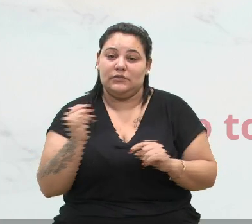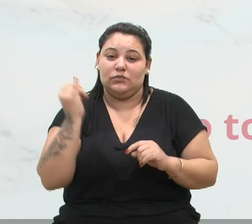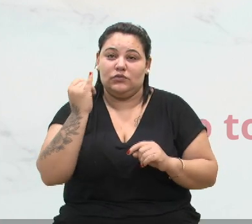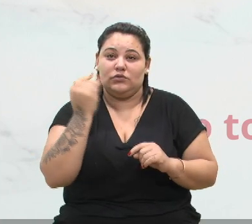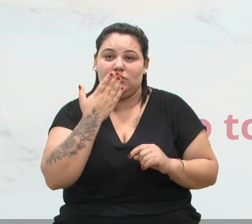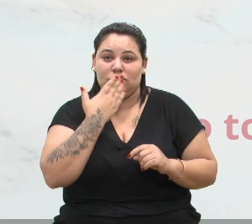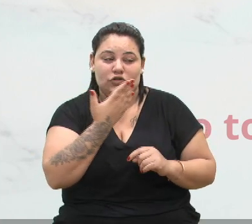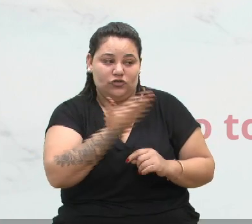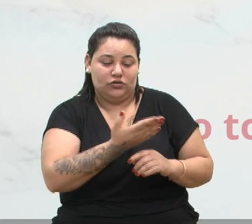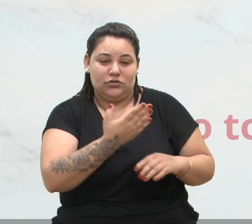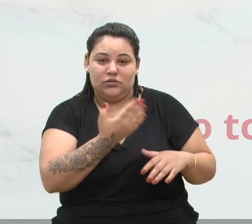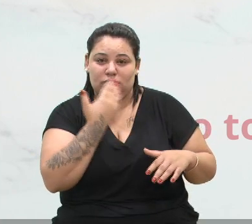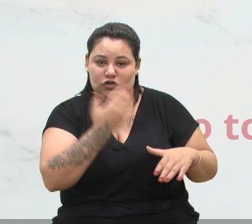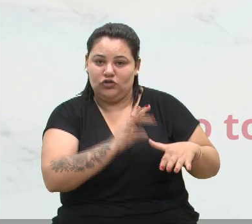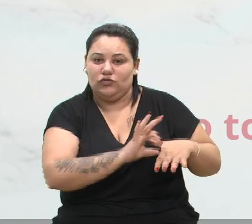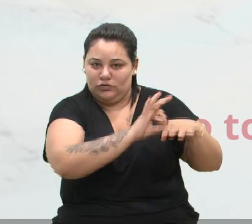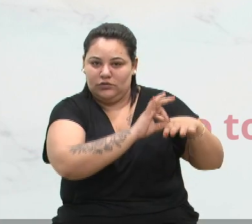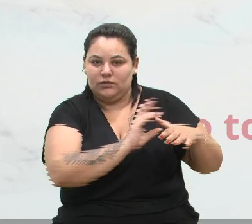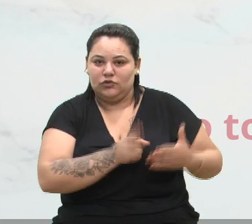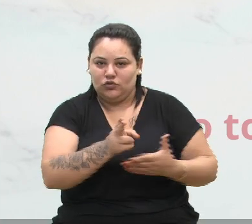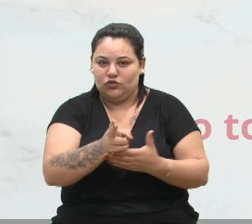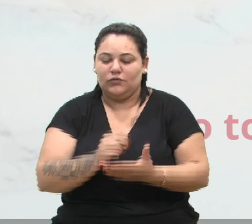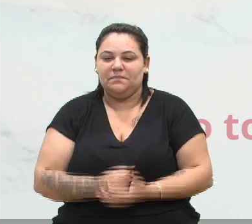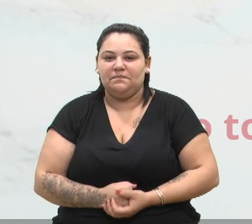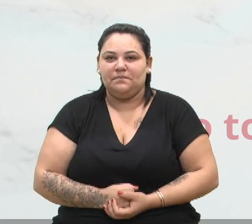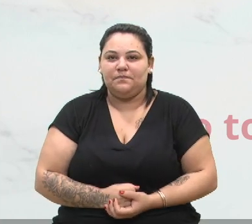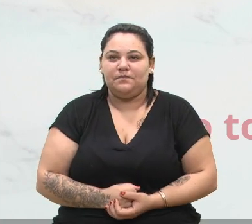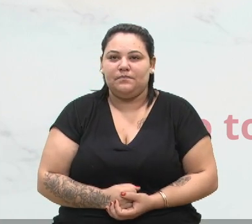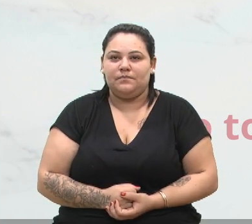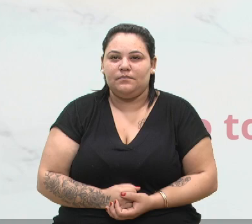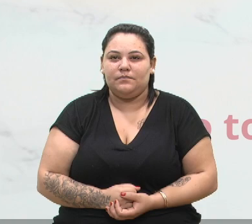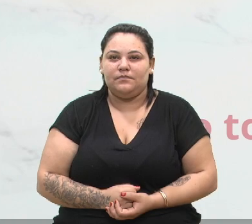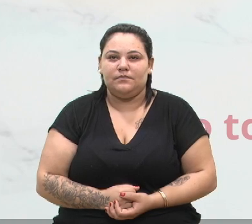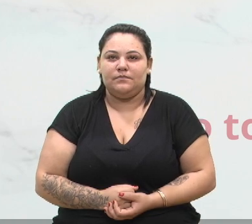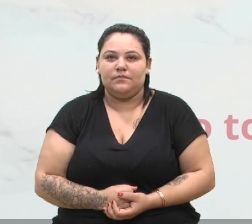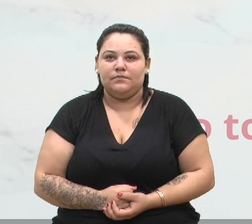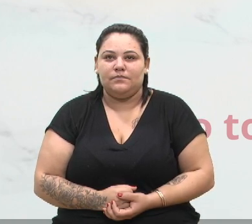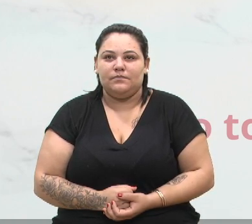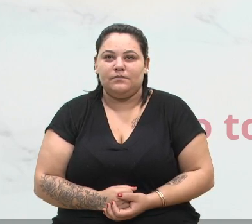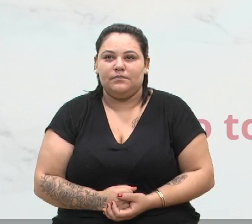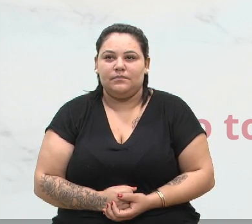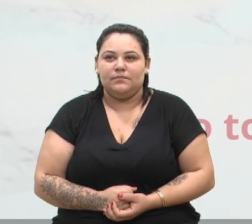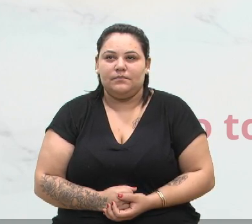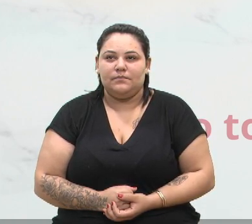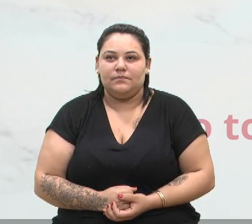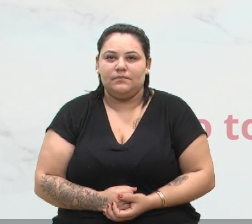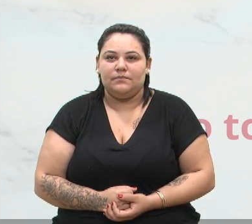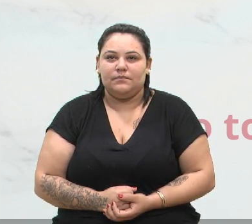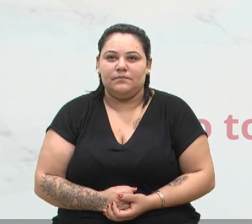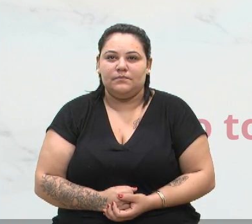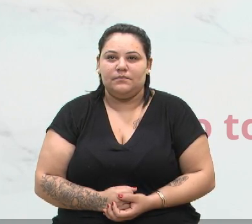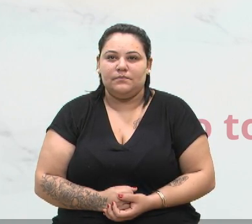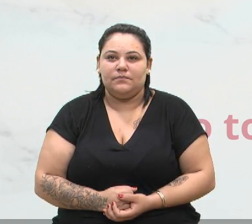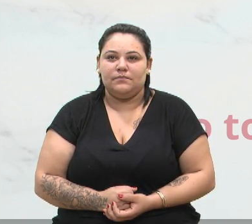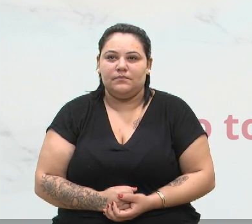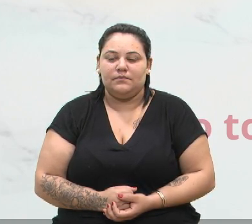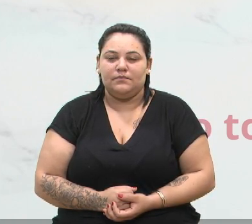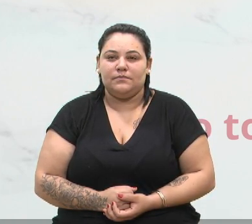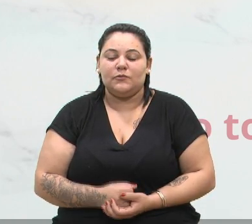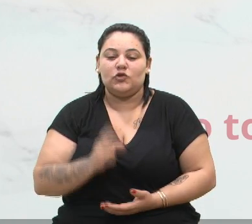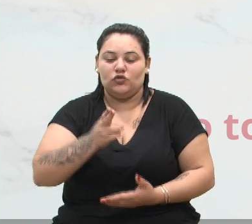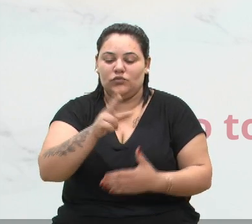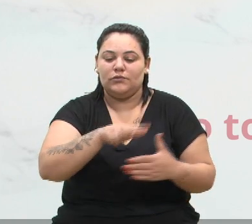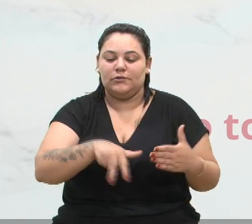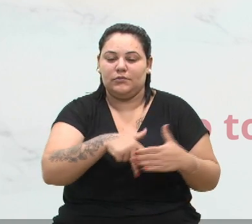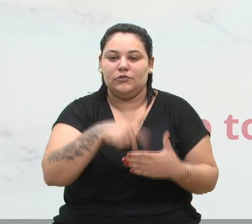peço uma declaração de líder para a bancada do PT. É importante... Em declaração de líder, segue na tribuna, vereadora Rose Frigeira e